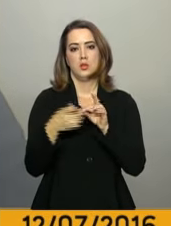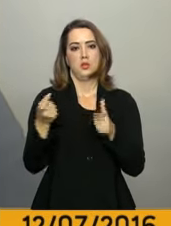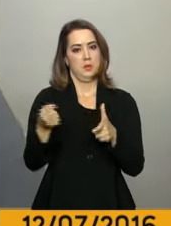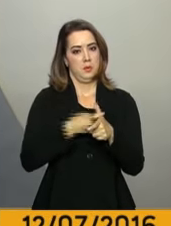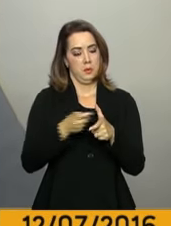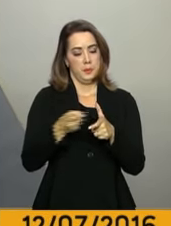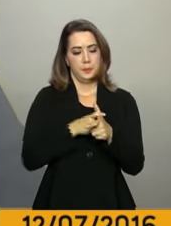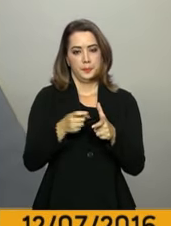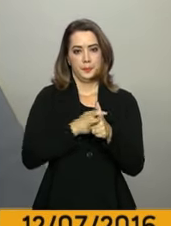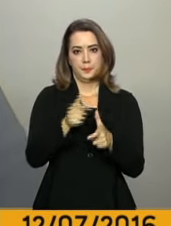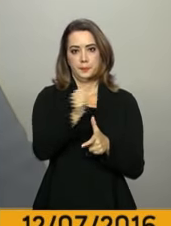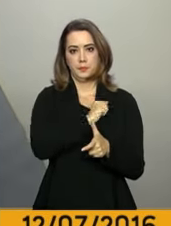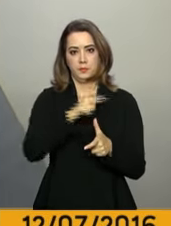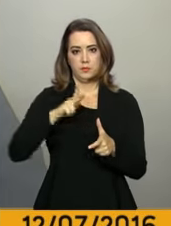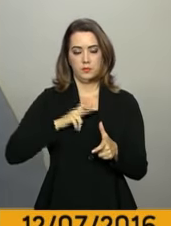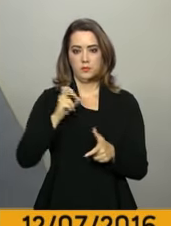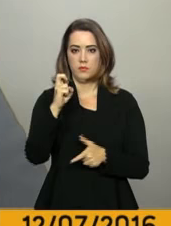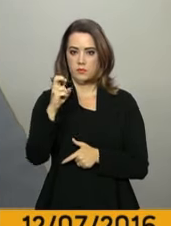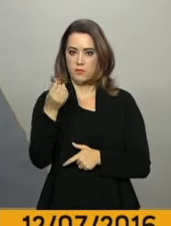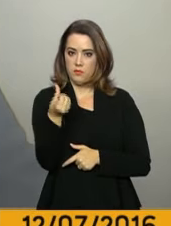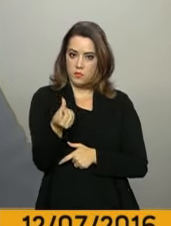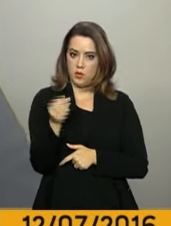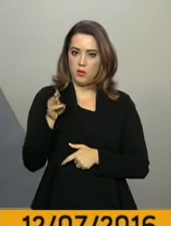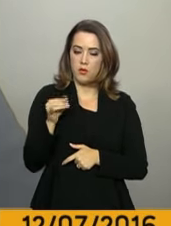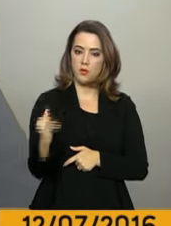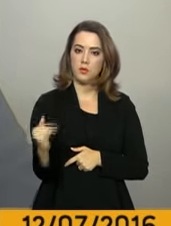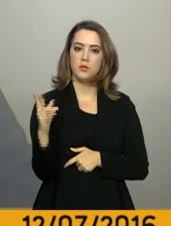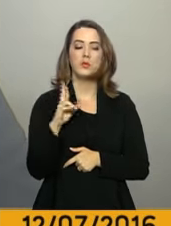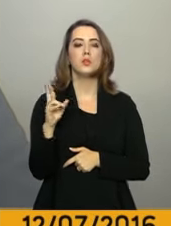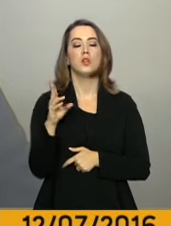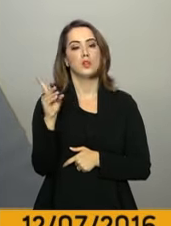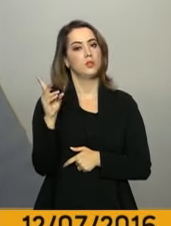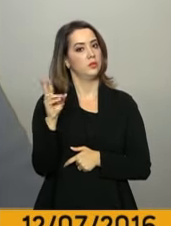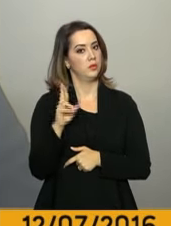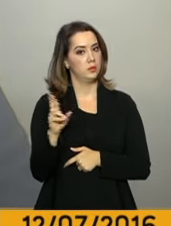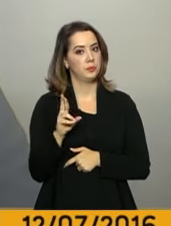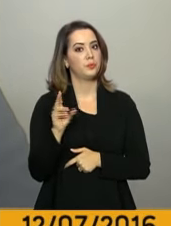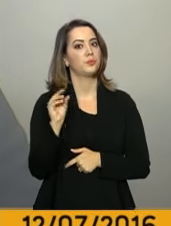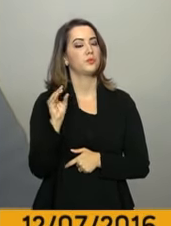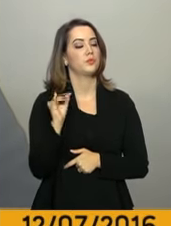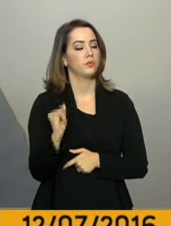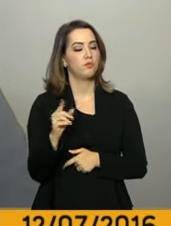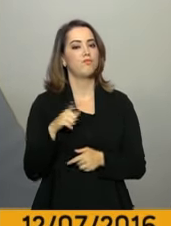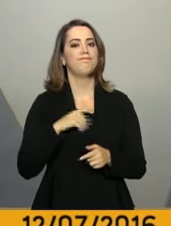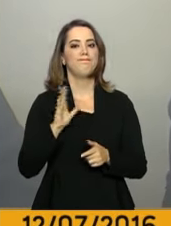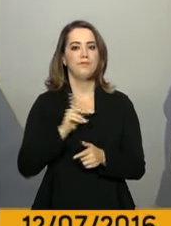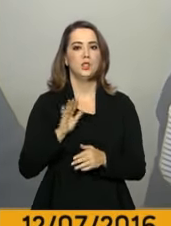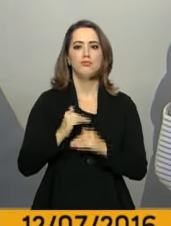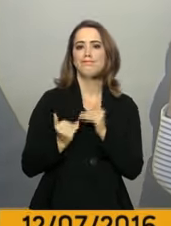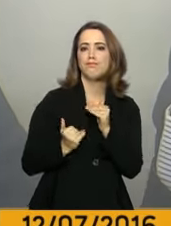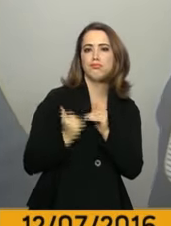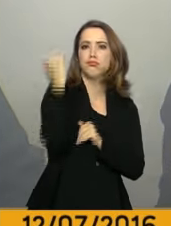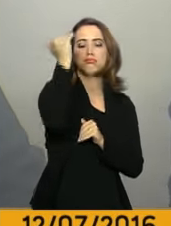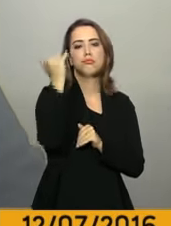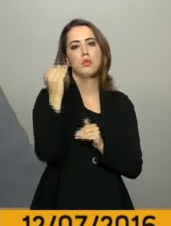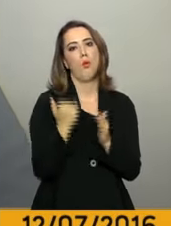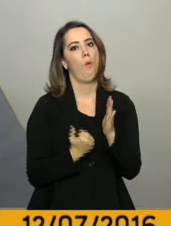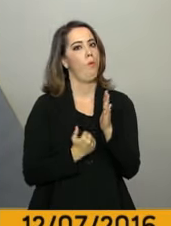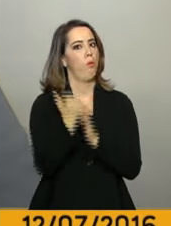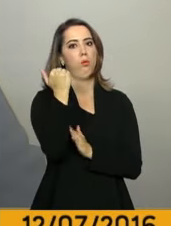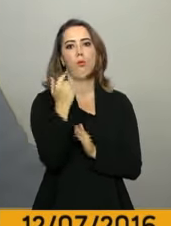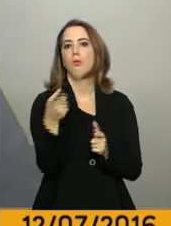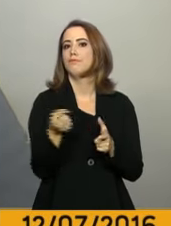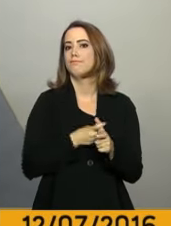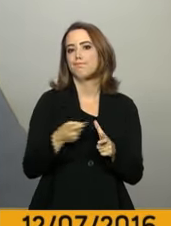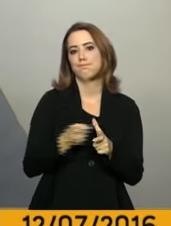56 bilhões além do deste ano né som mássimo aos 170 nós teríamos mais de 200 bilhões de